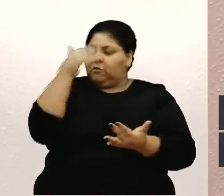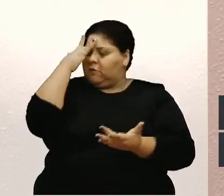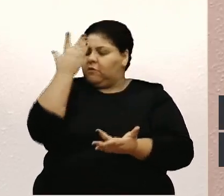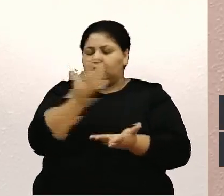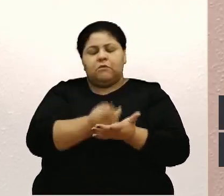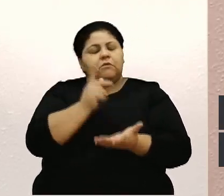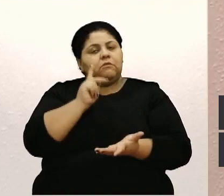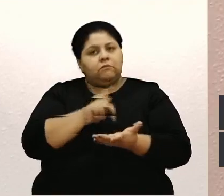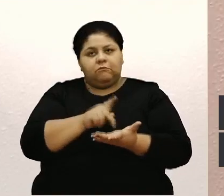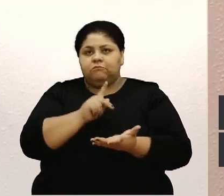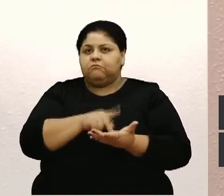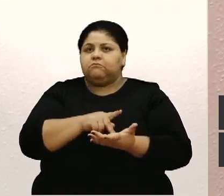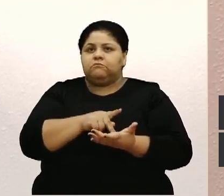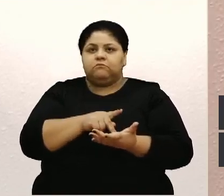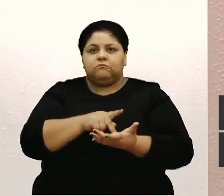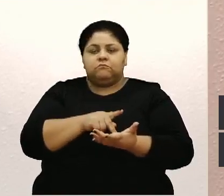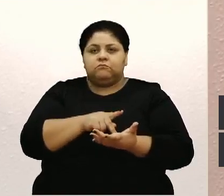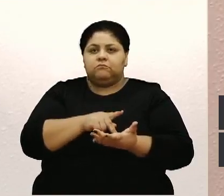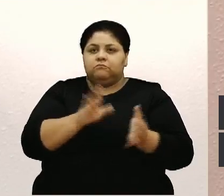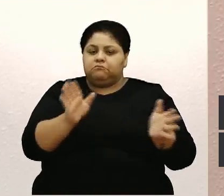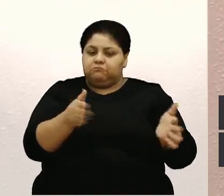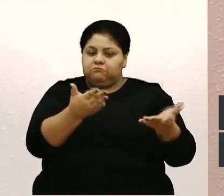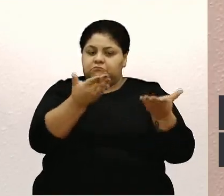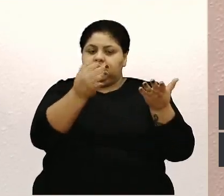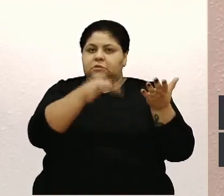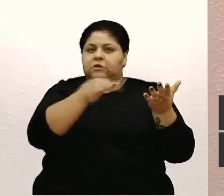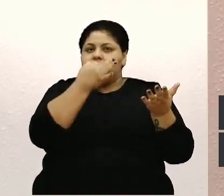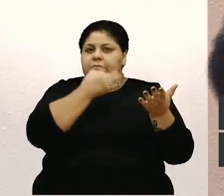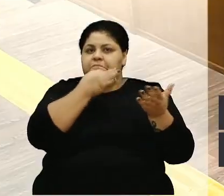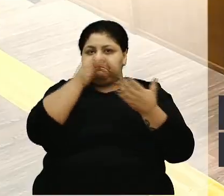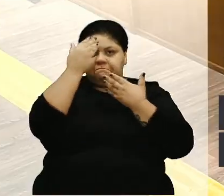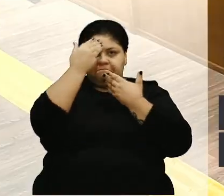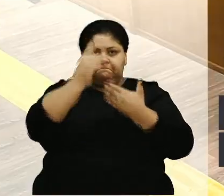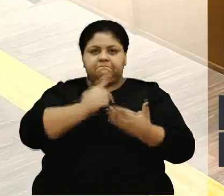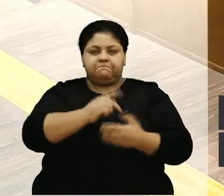absoluta que iria agregar muito para Caxias do Sul. Obrigado, senhora presidente. Declaração.